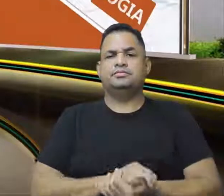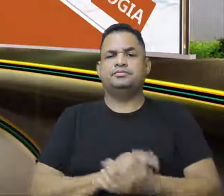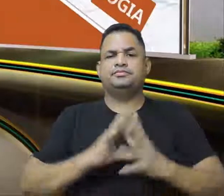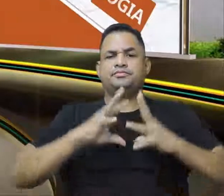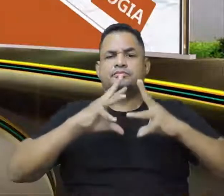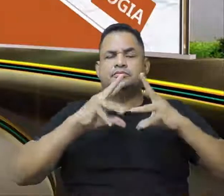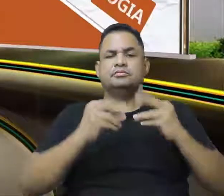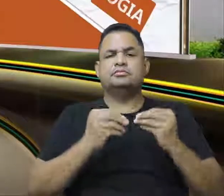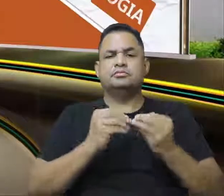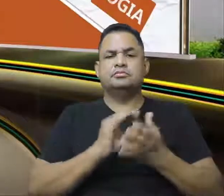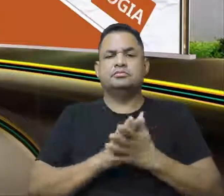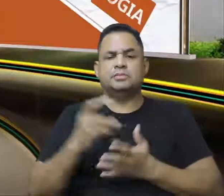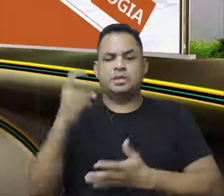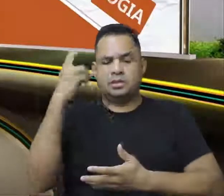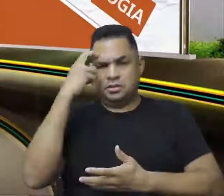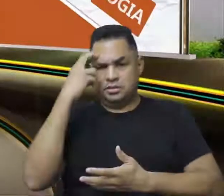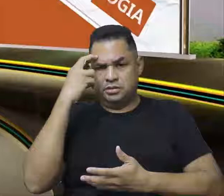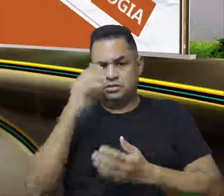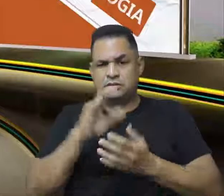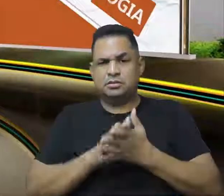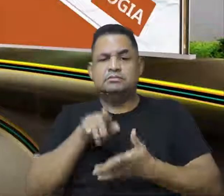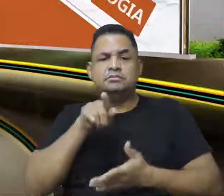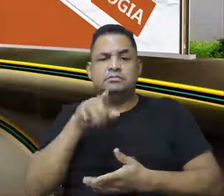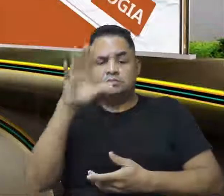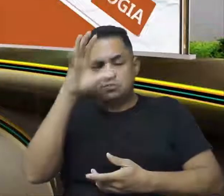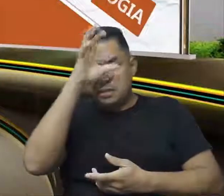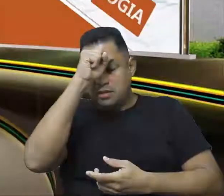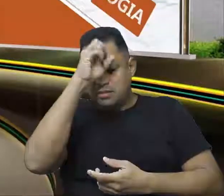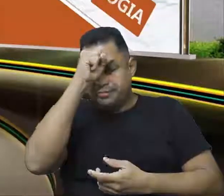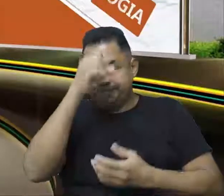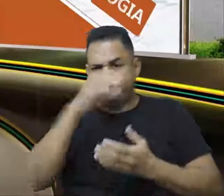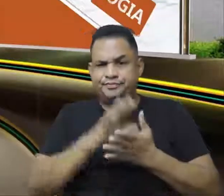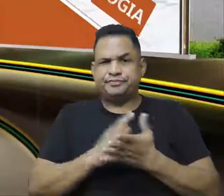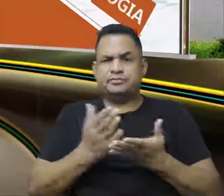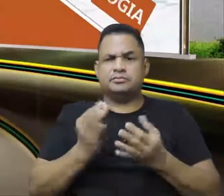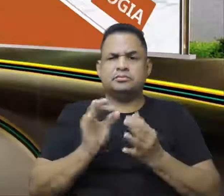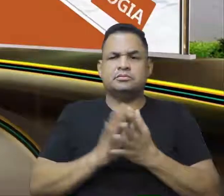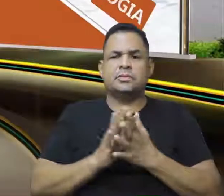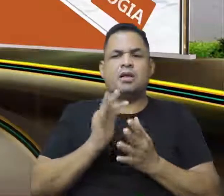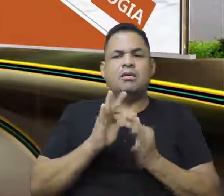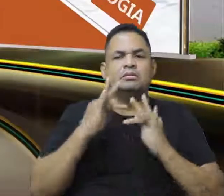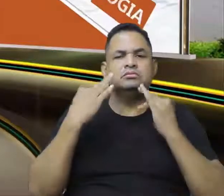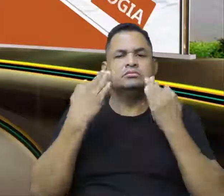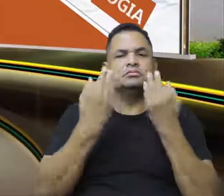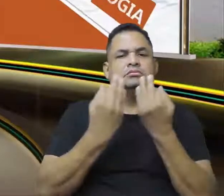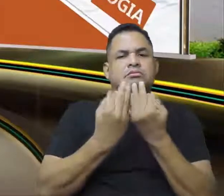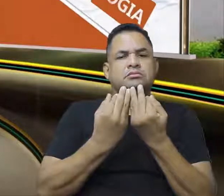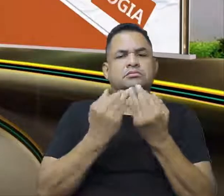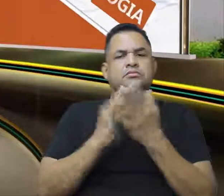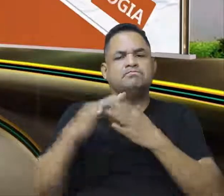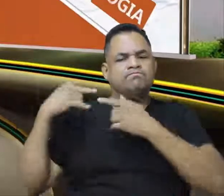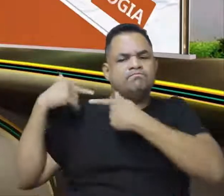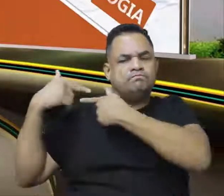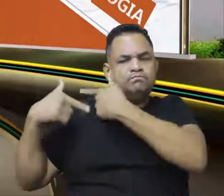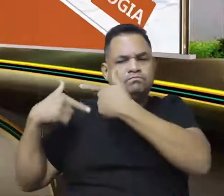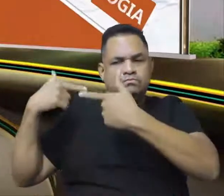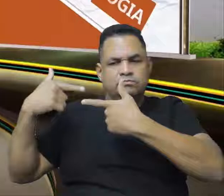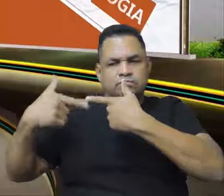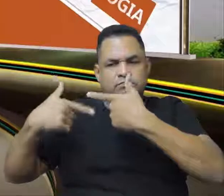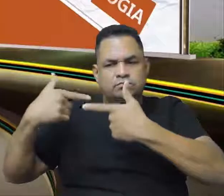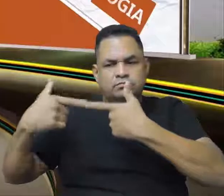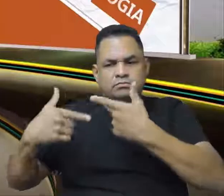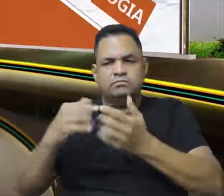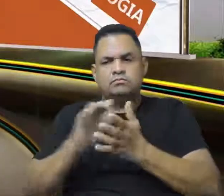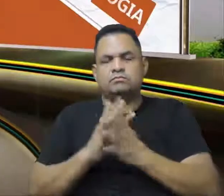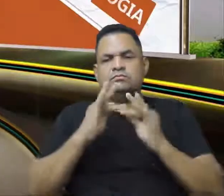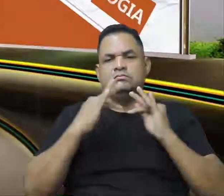Tudo isso, galera, é cultural. Você aprendeu aí com a sua família, com as tradições da sua